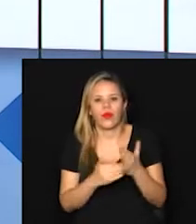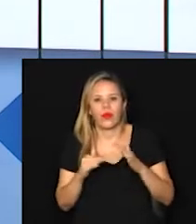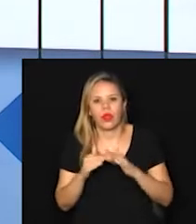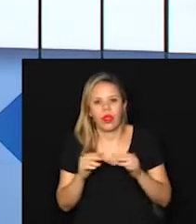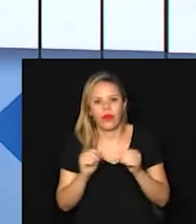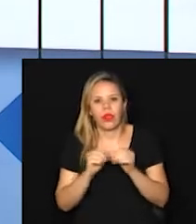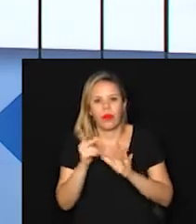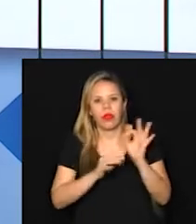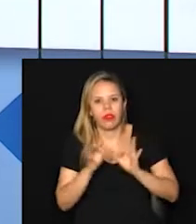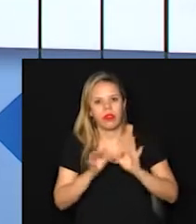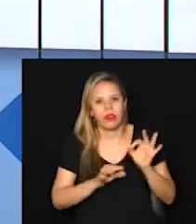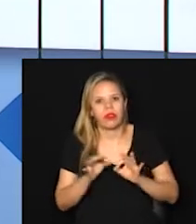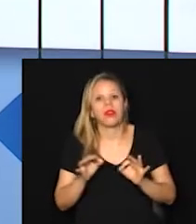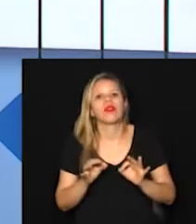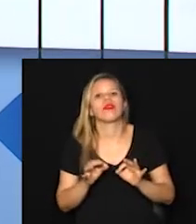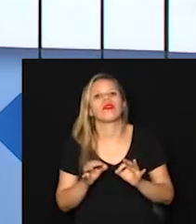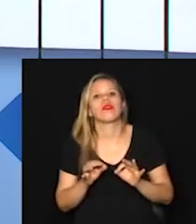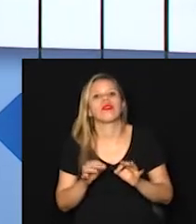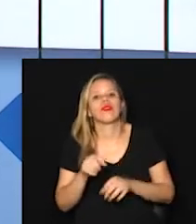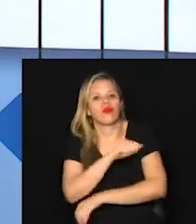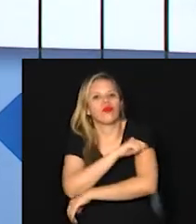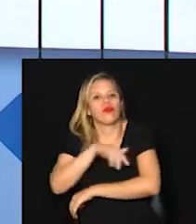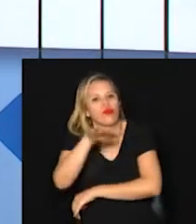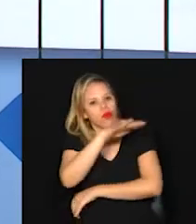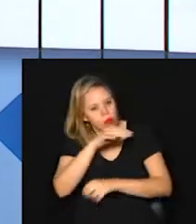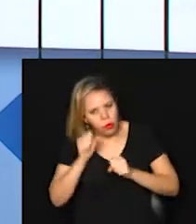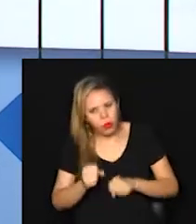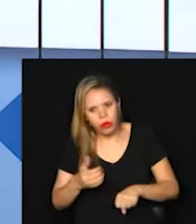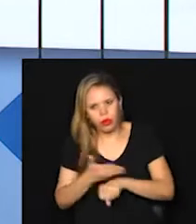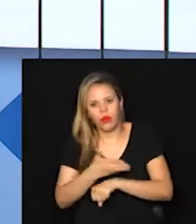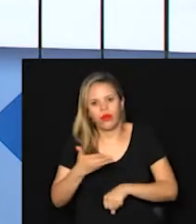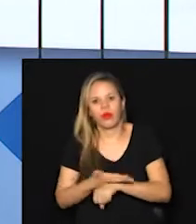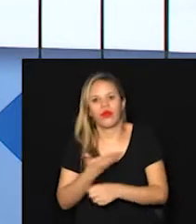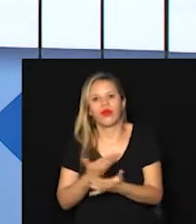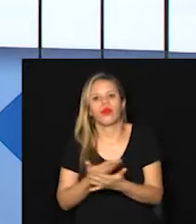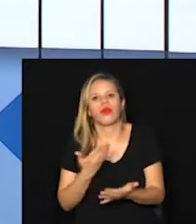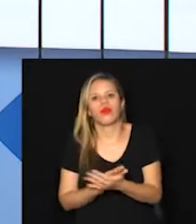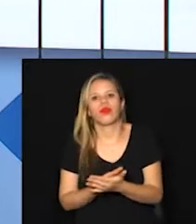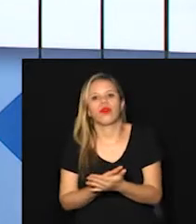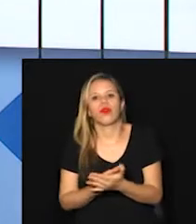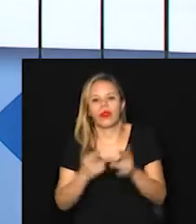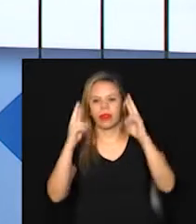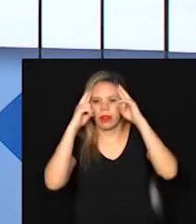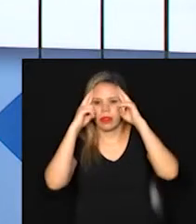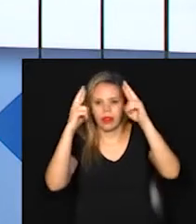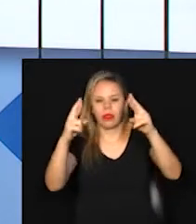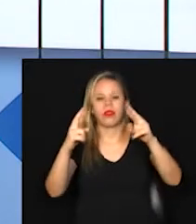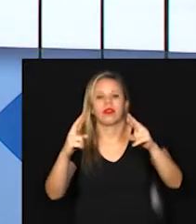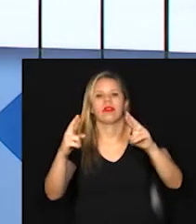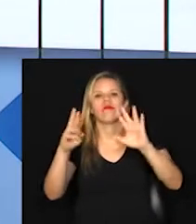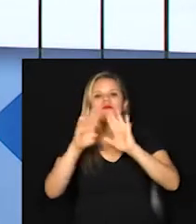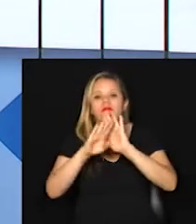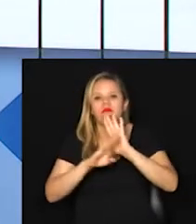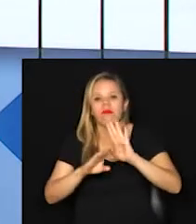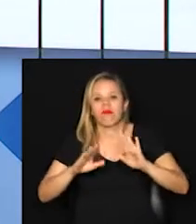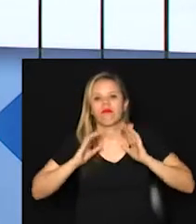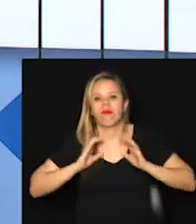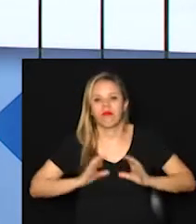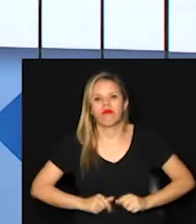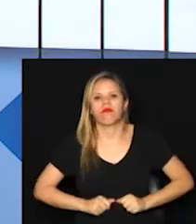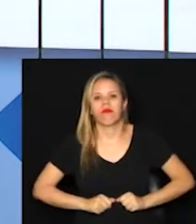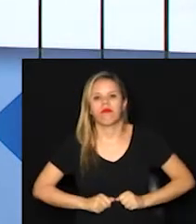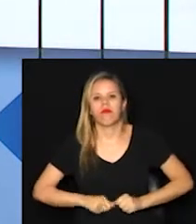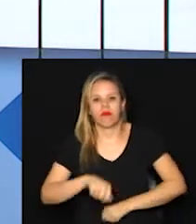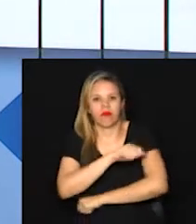um planejamento para que os alunos possam frequentar as aulas respeitando os critérios sanitários. Isso vale para